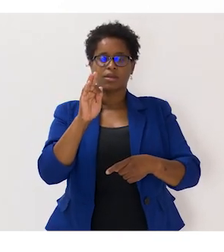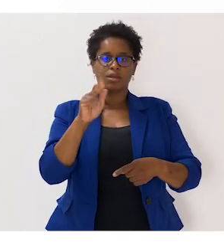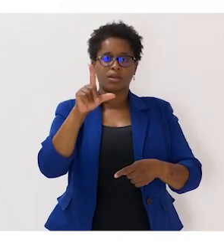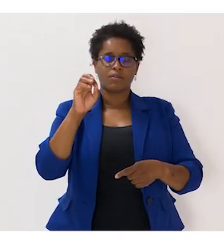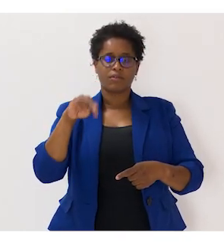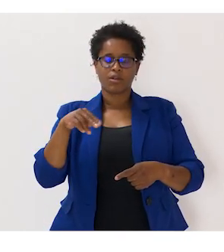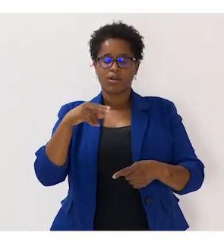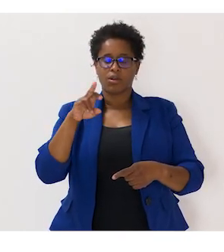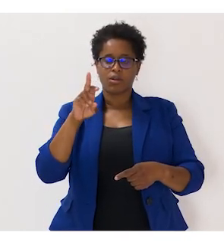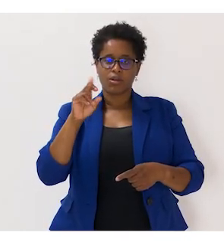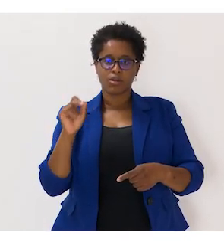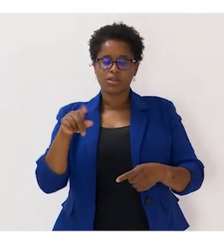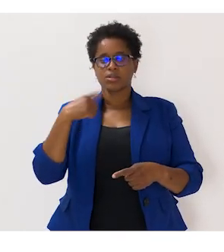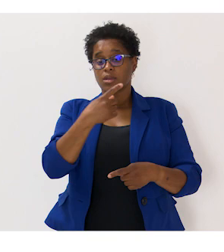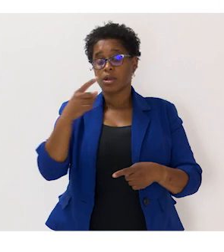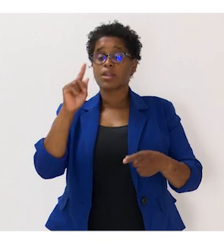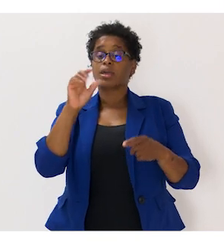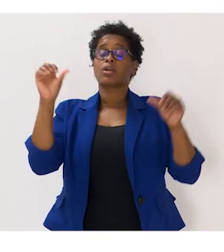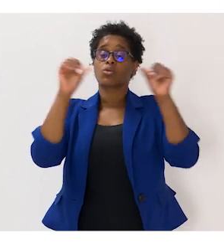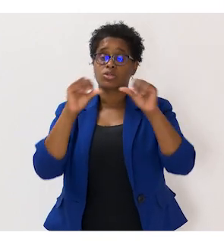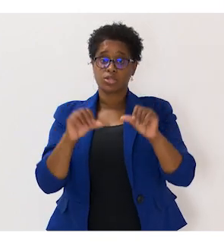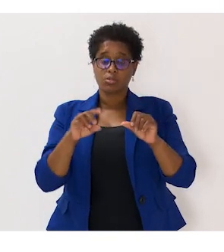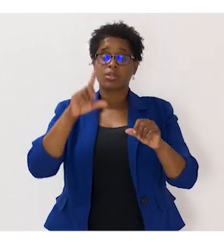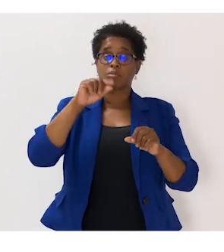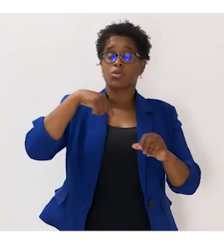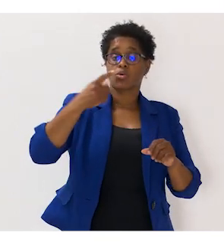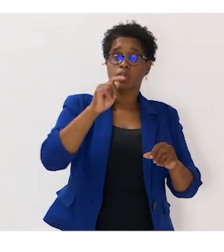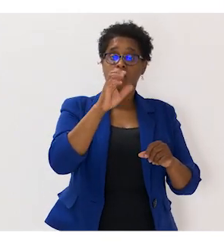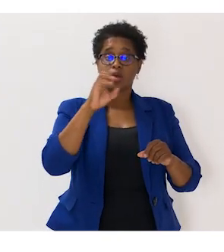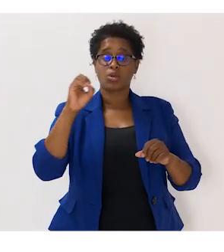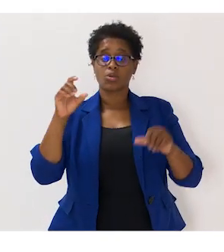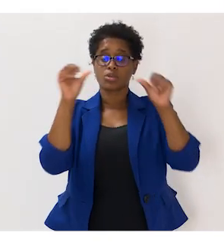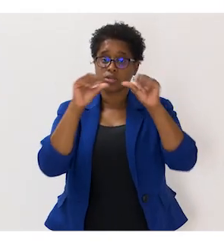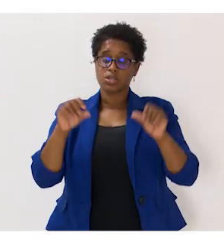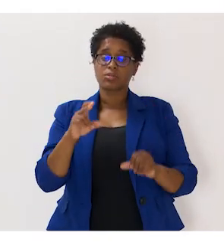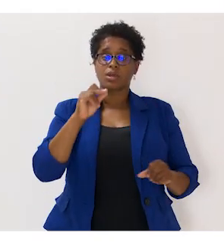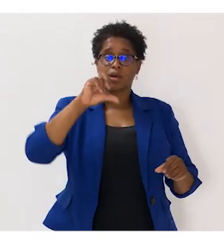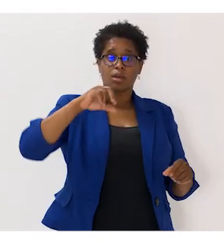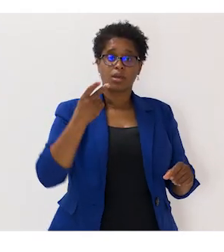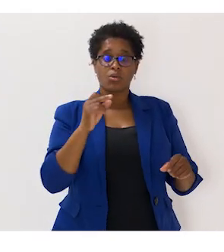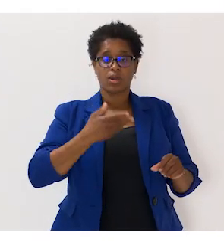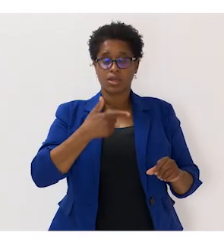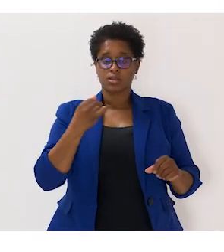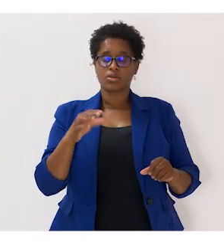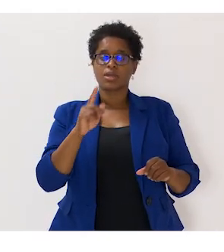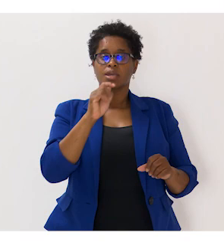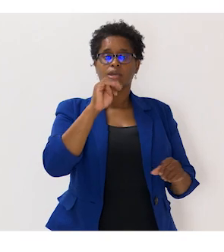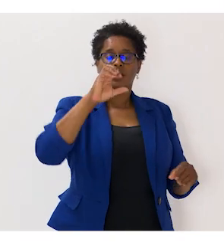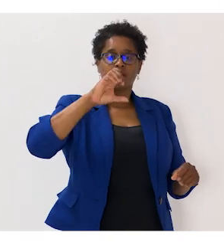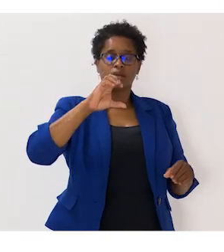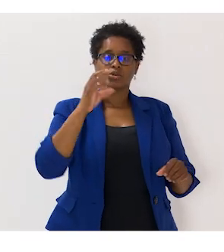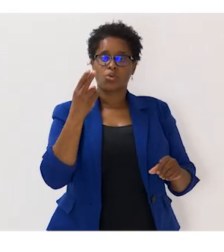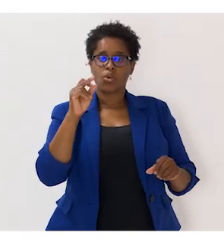ecossistema. E temos também um outro ecossistema aquático, que é o estuário, que é uma